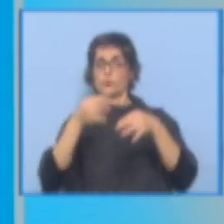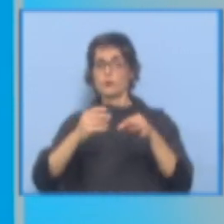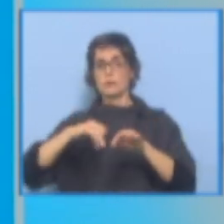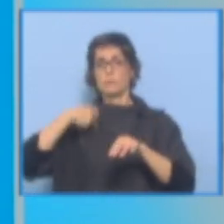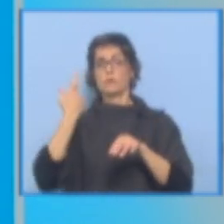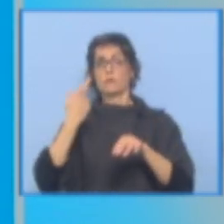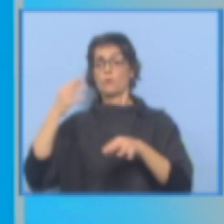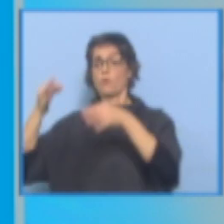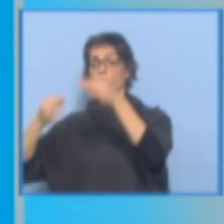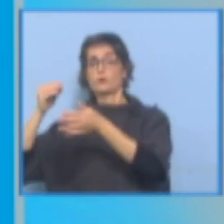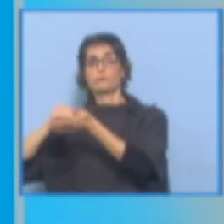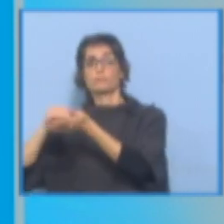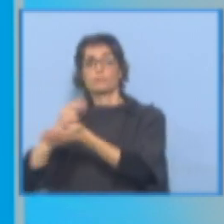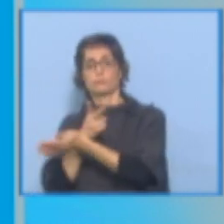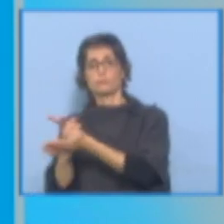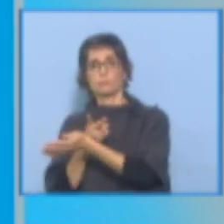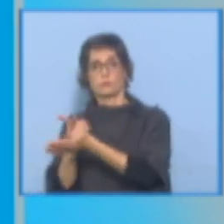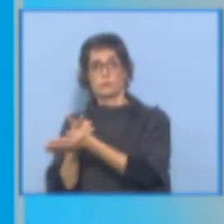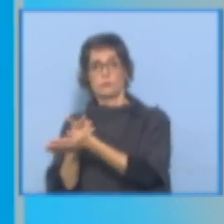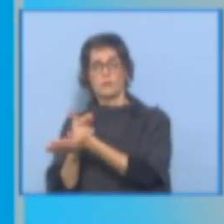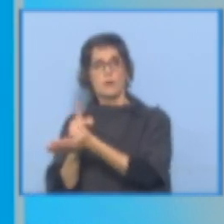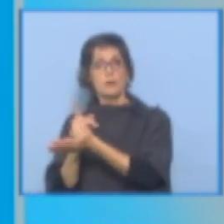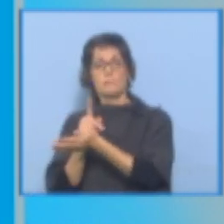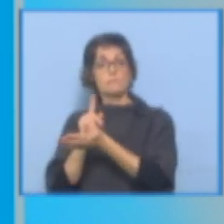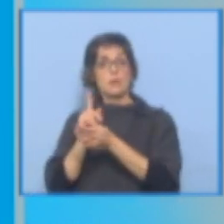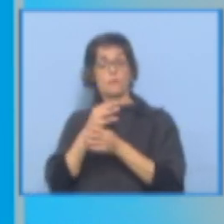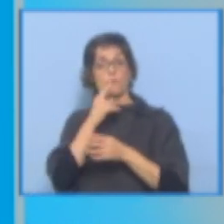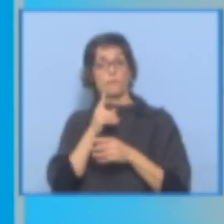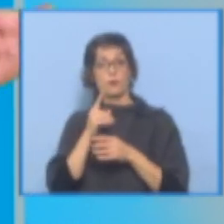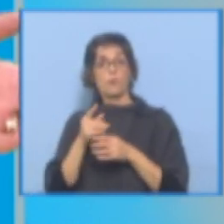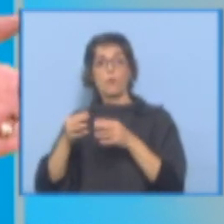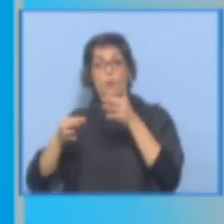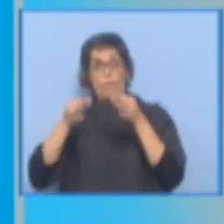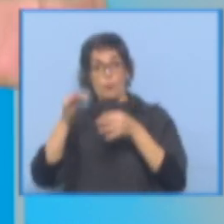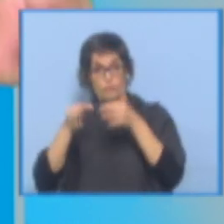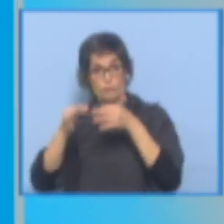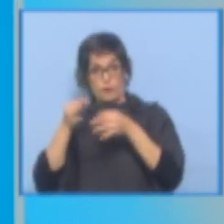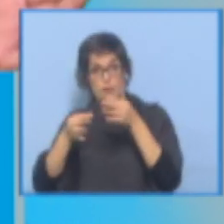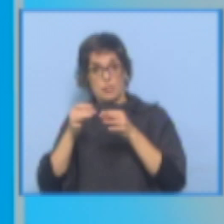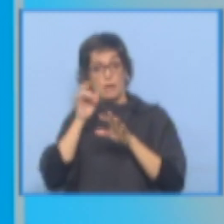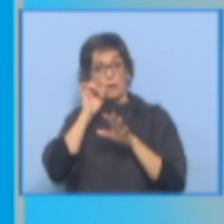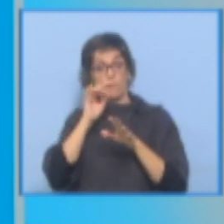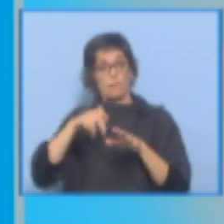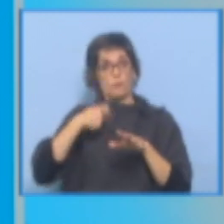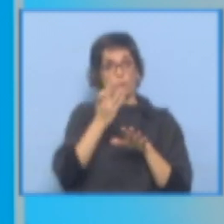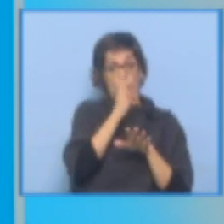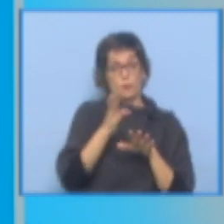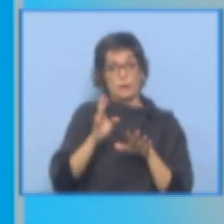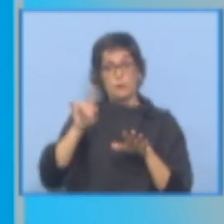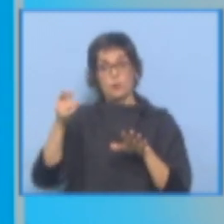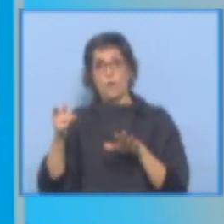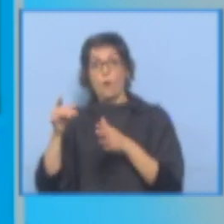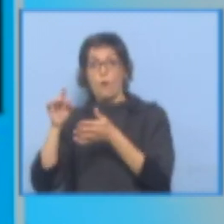não na justiça que preserva os ricos da aplicação e os pobres, coitadinhos, são condenados. Não, no